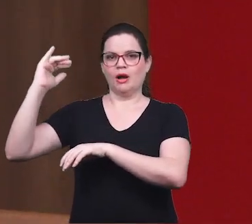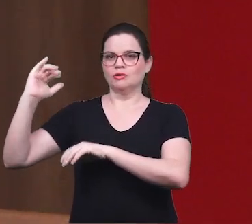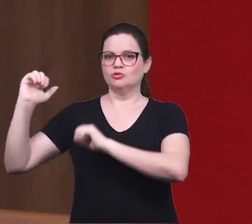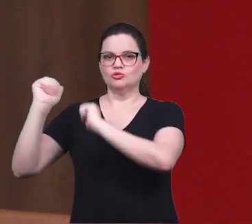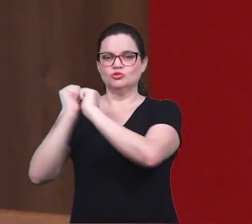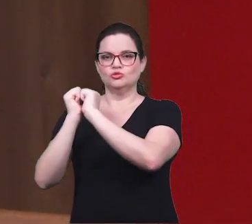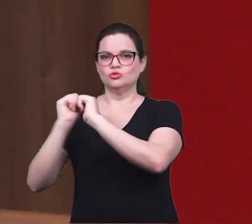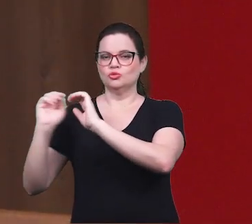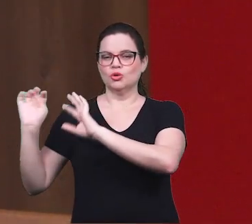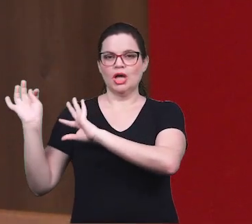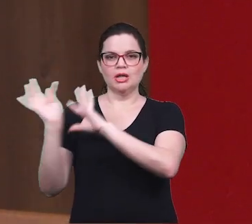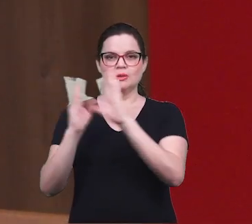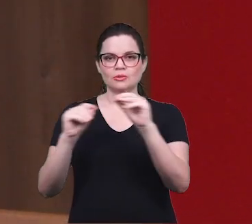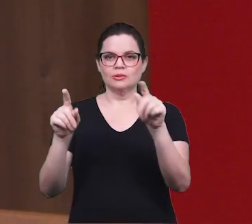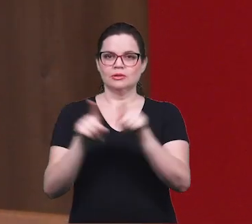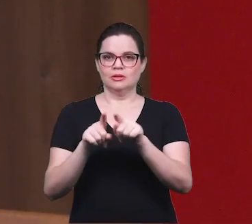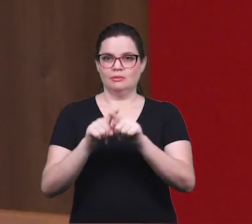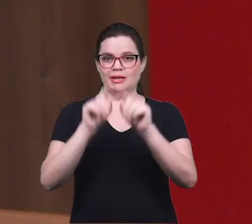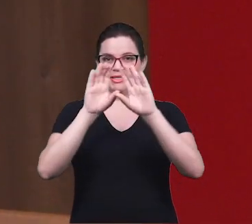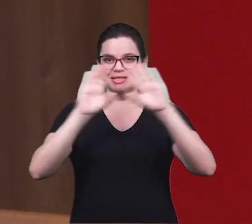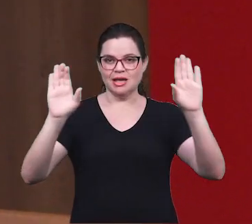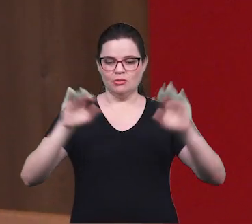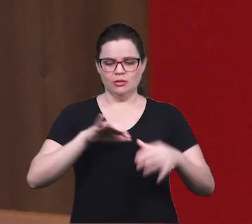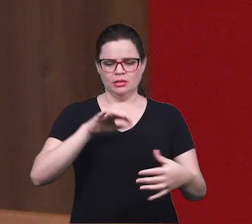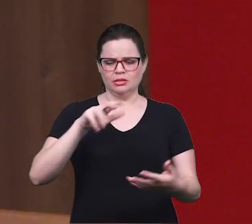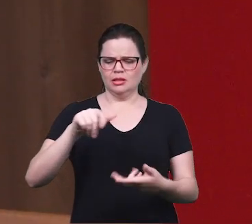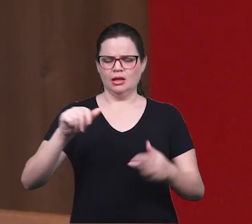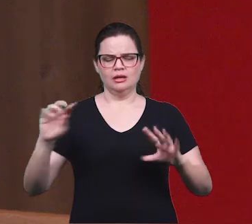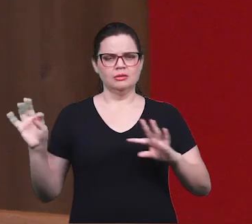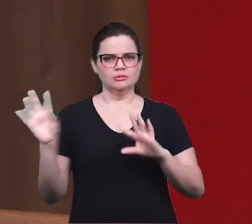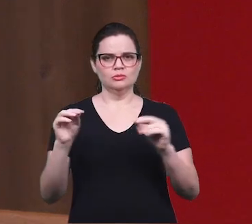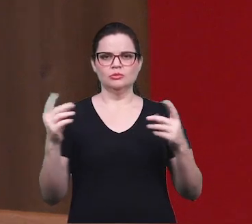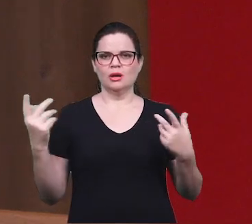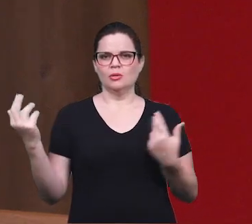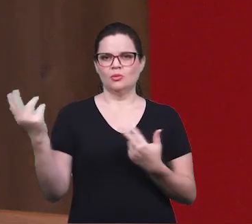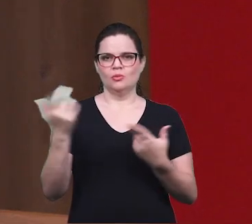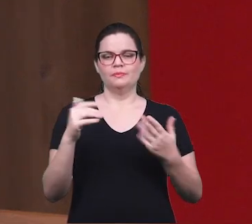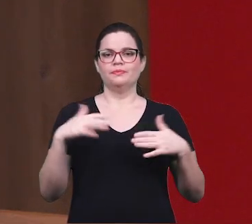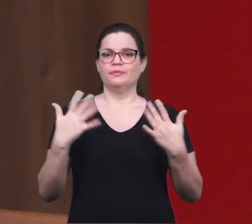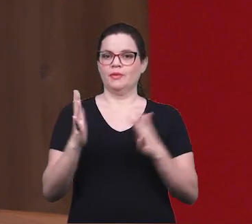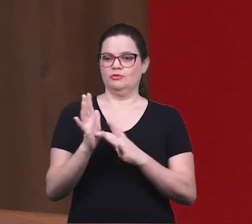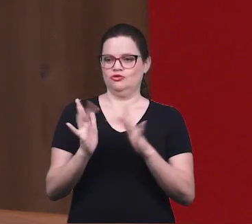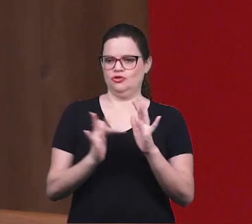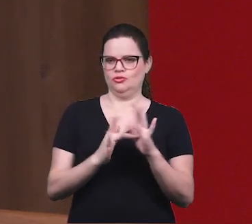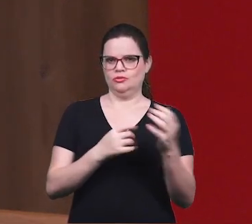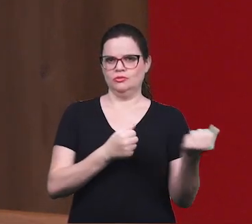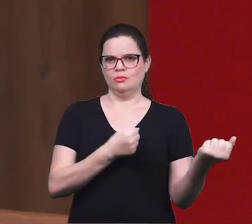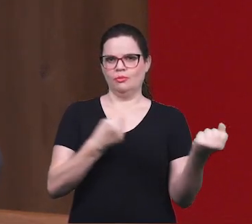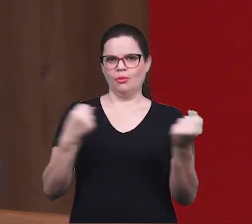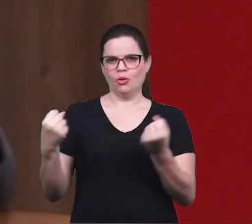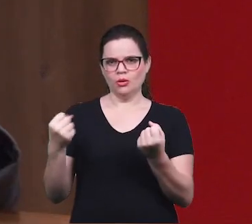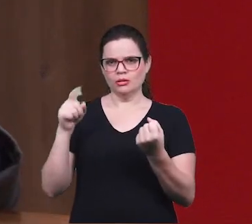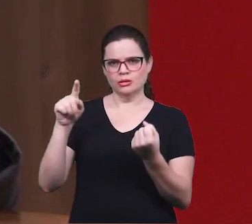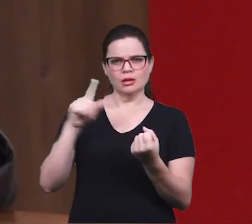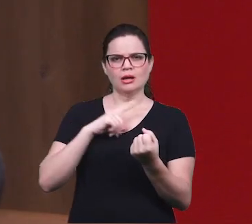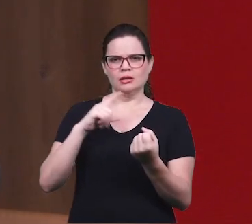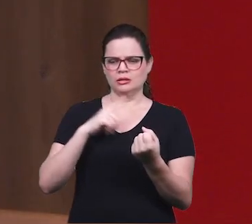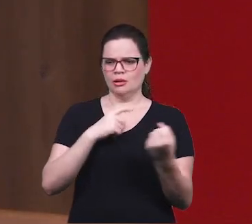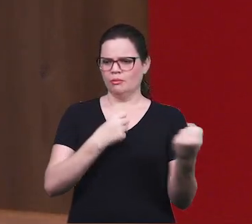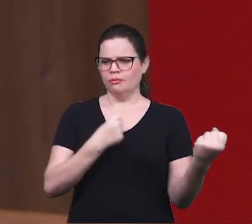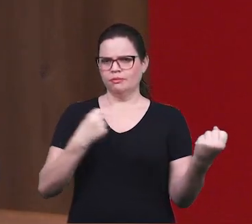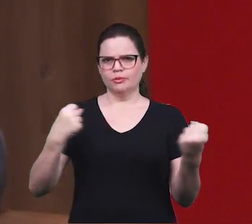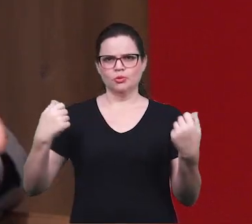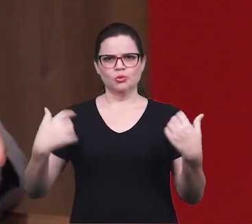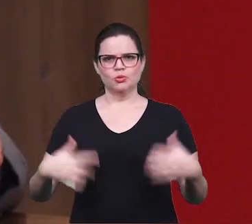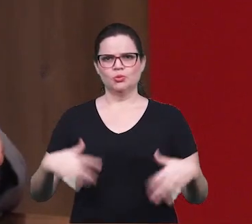Então, o Senhor Jesus, ele foi investido de um poder muito grande,